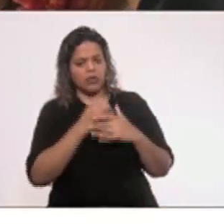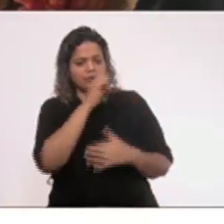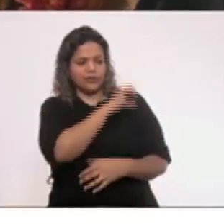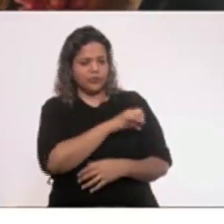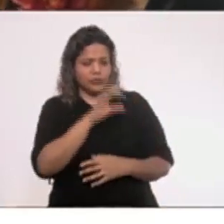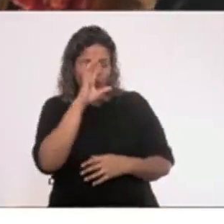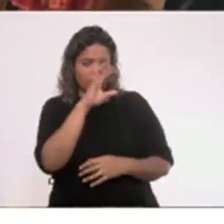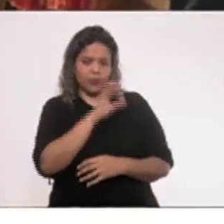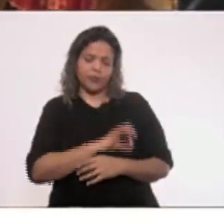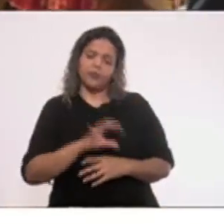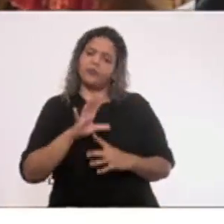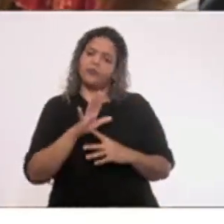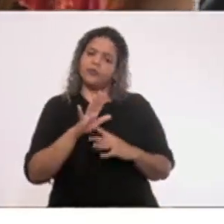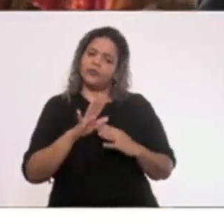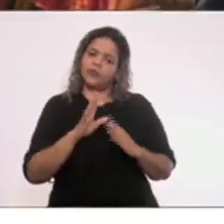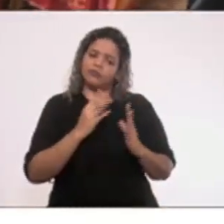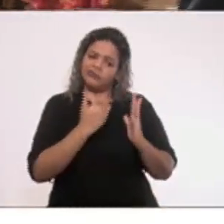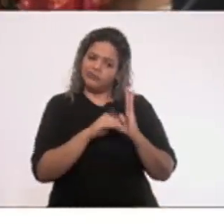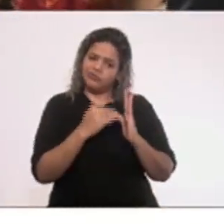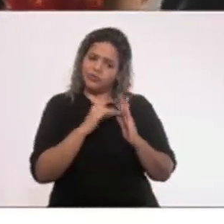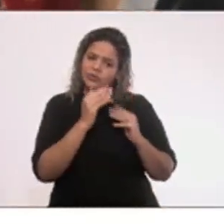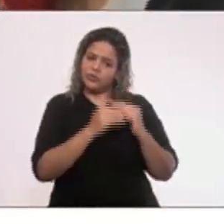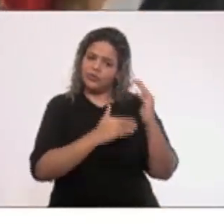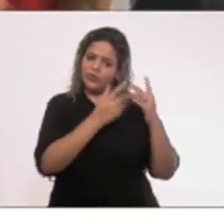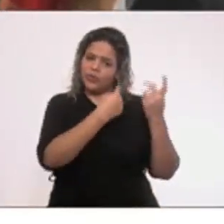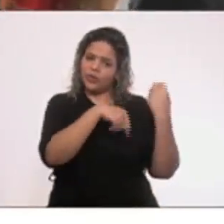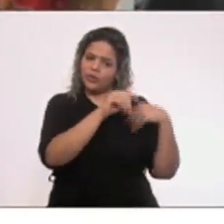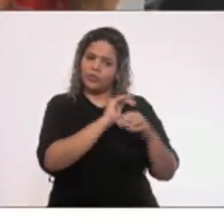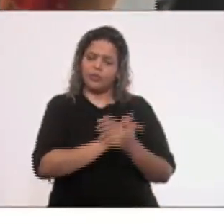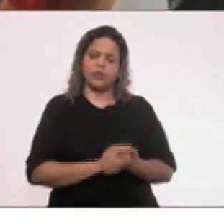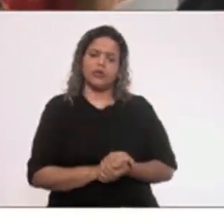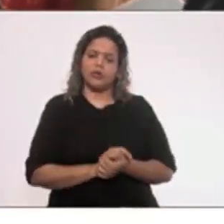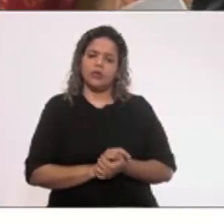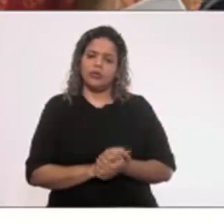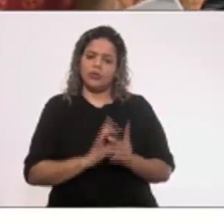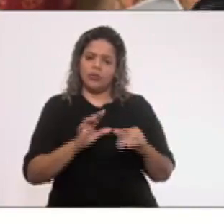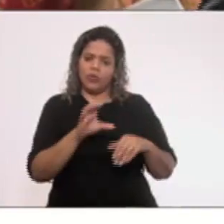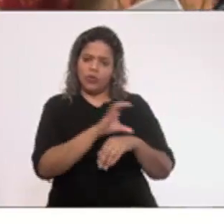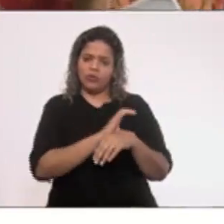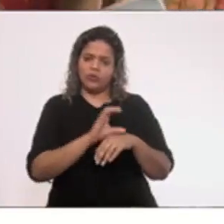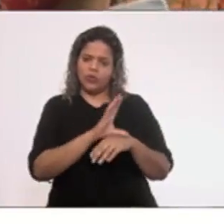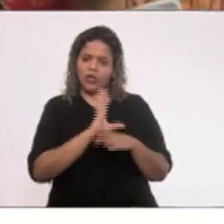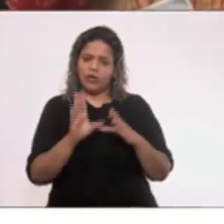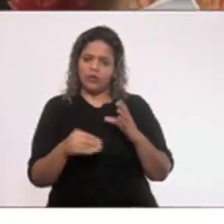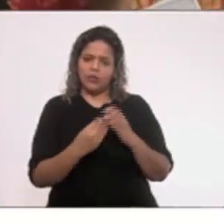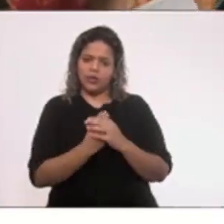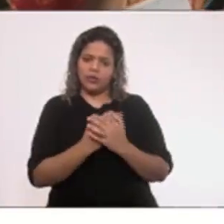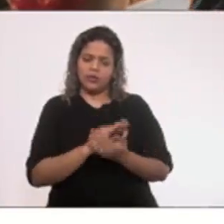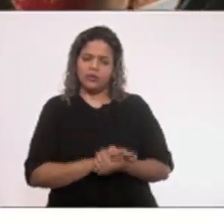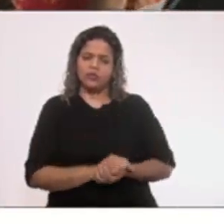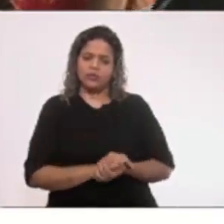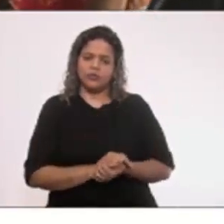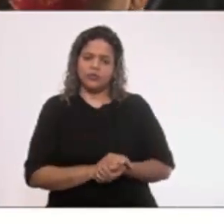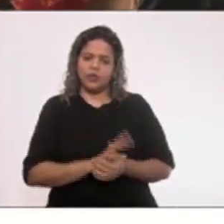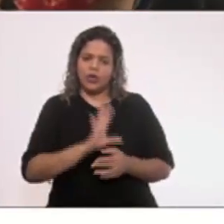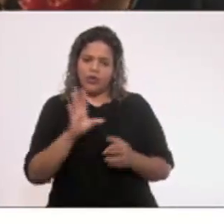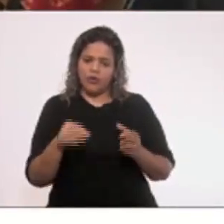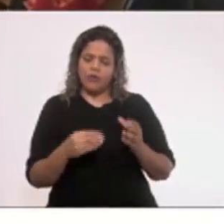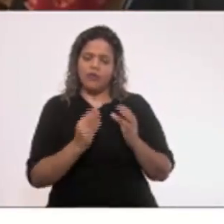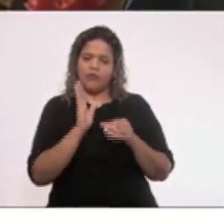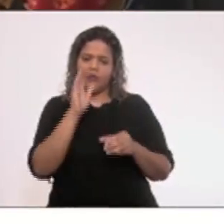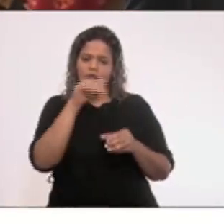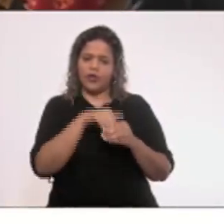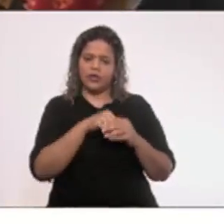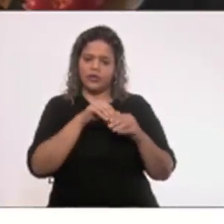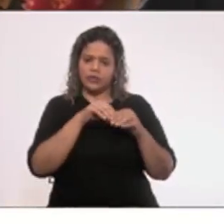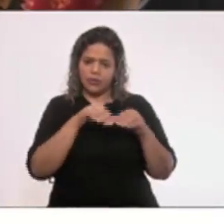Rio de Janeiro, no âmbito da Secretaria Estadual de Desenvolvimento Econômico. Constitucionalidade com emendas é o parecer. Votem separados, senhor